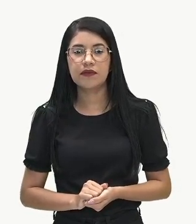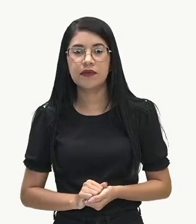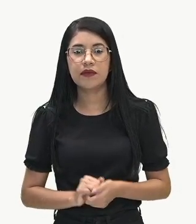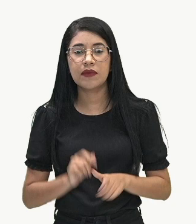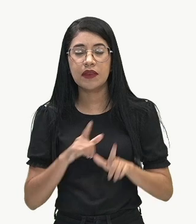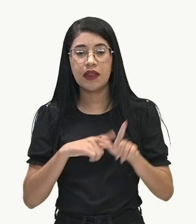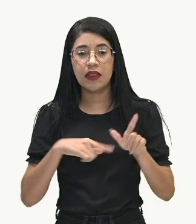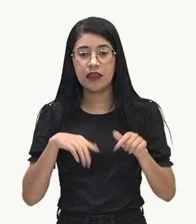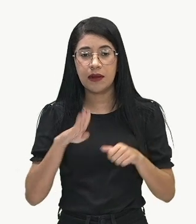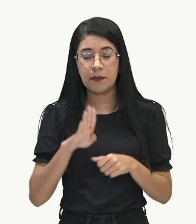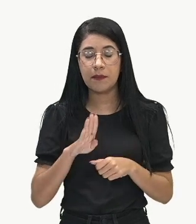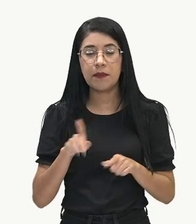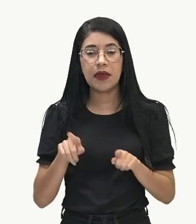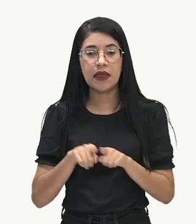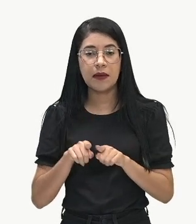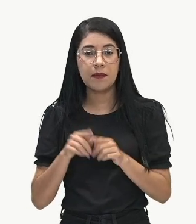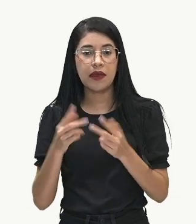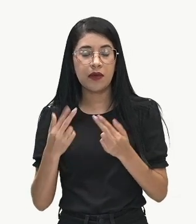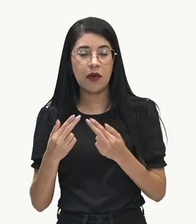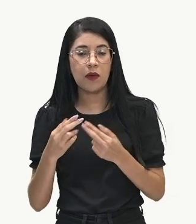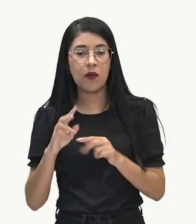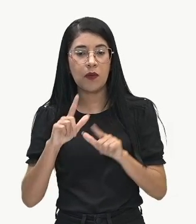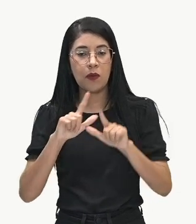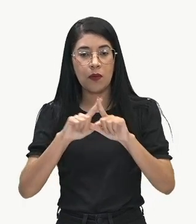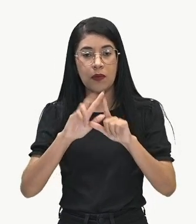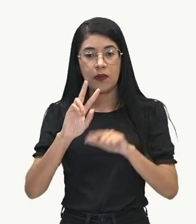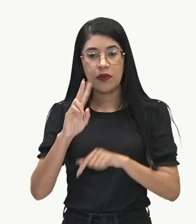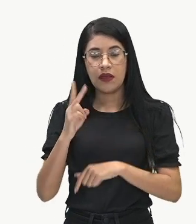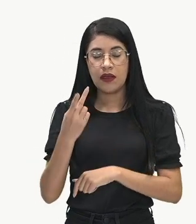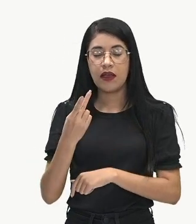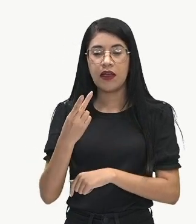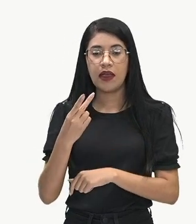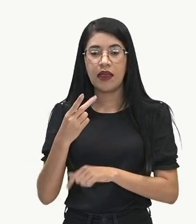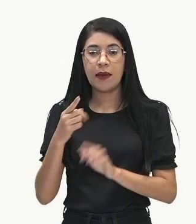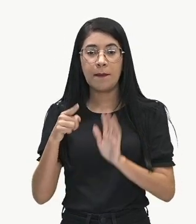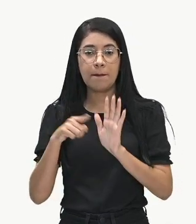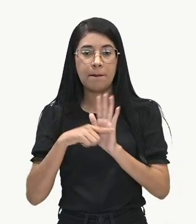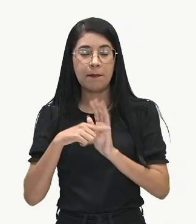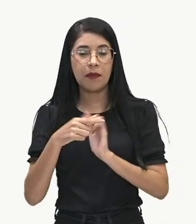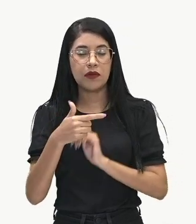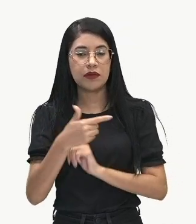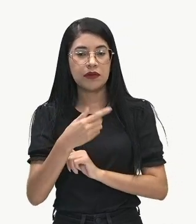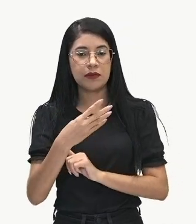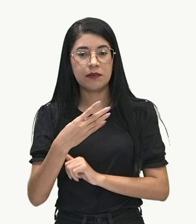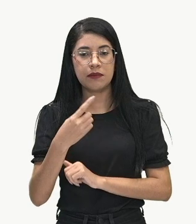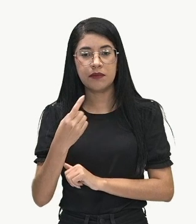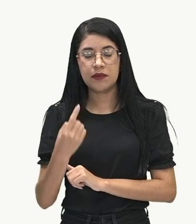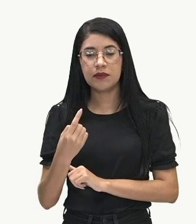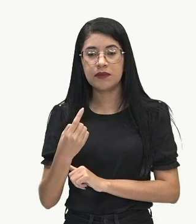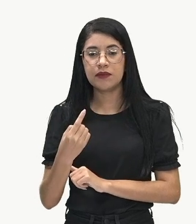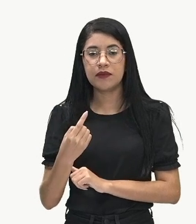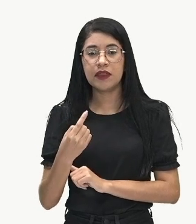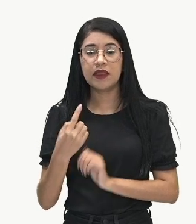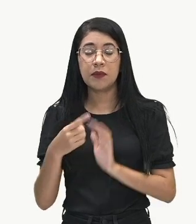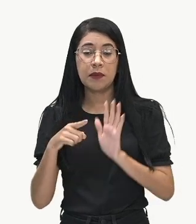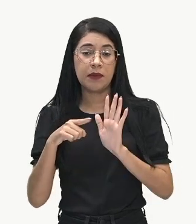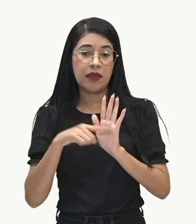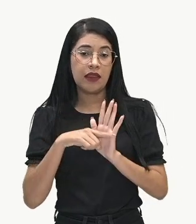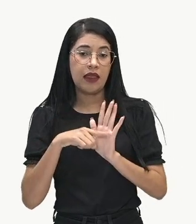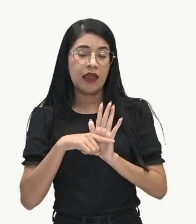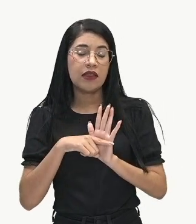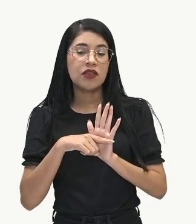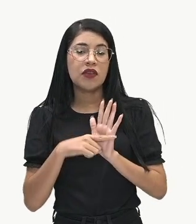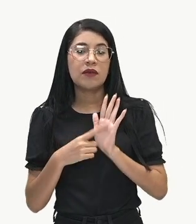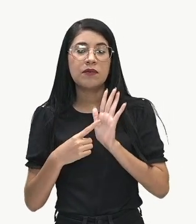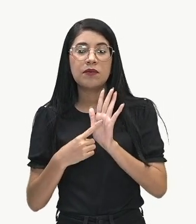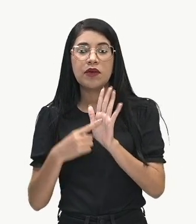B, da mesma forma, qual é o ΔH? O ΔH é menos 241. Então, esse negativo me diz